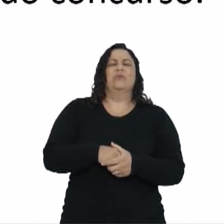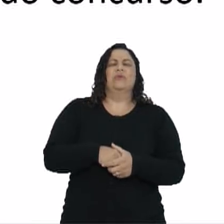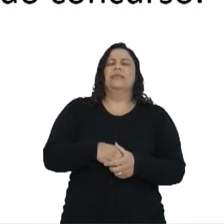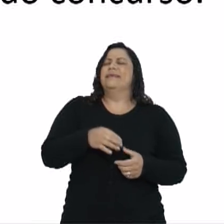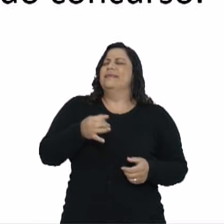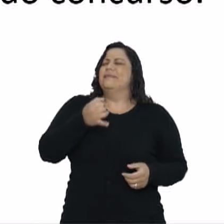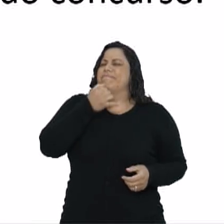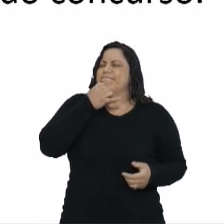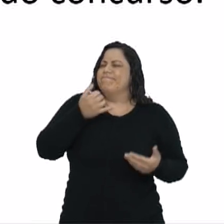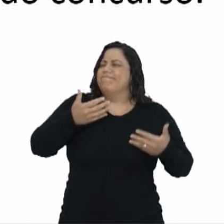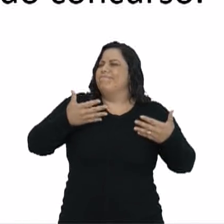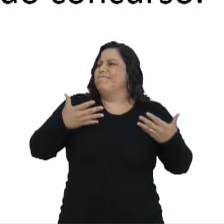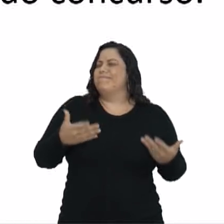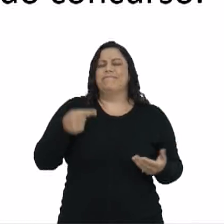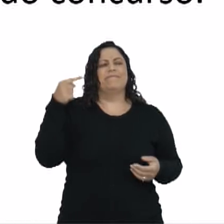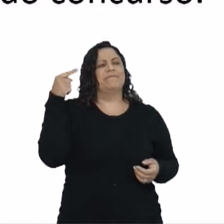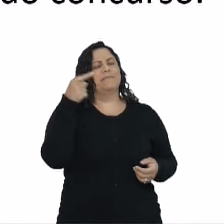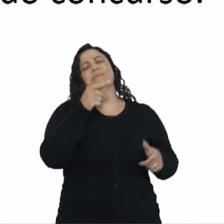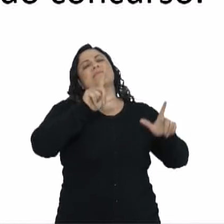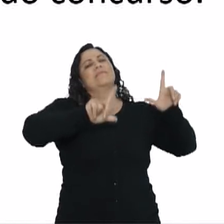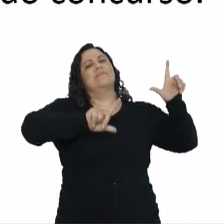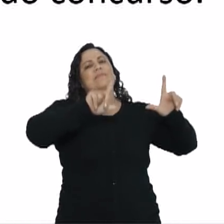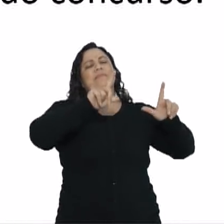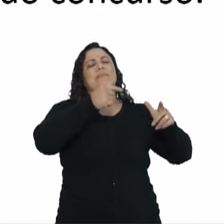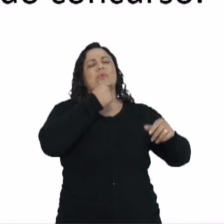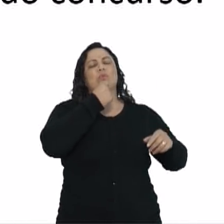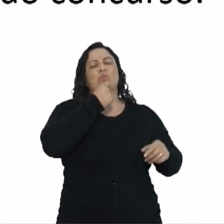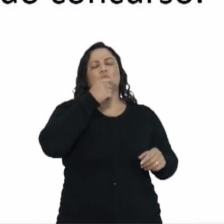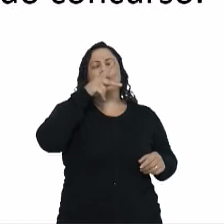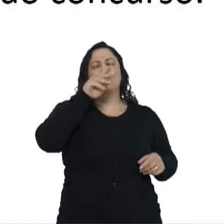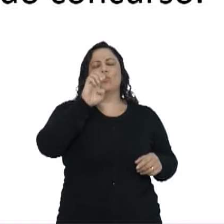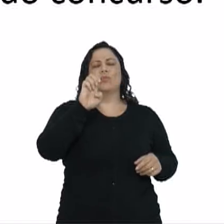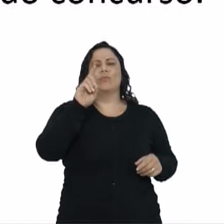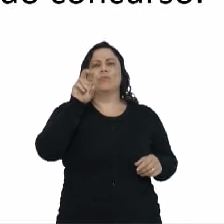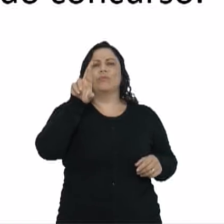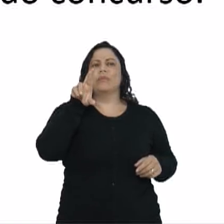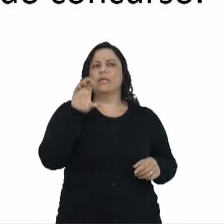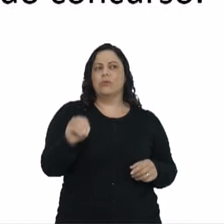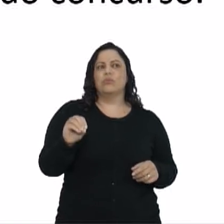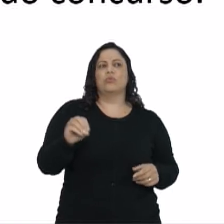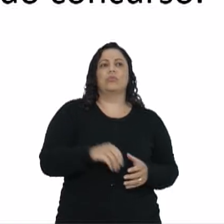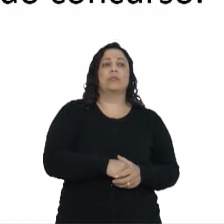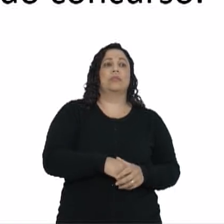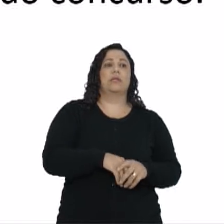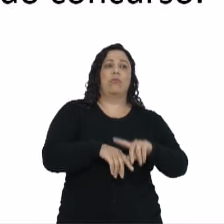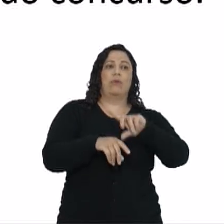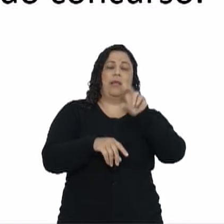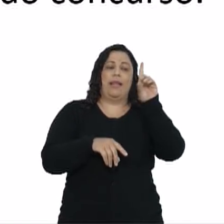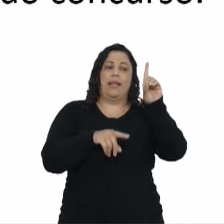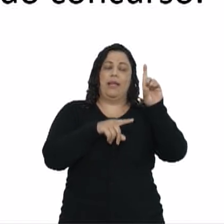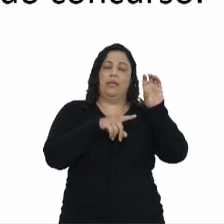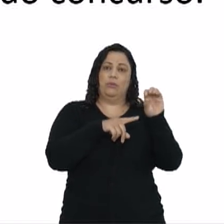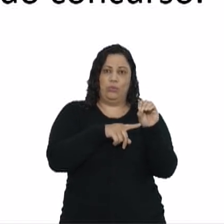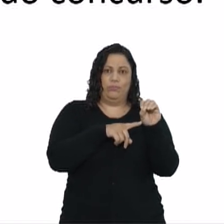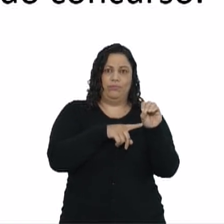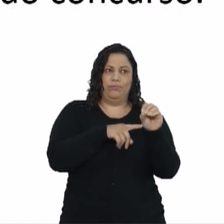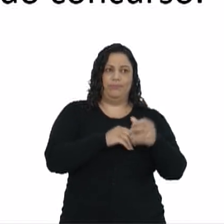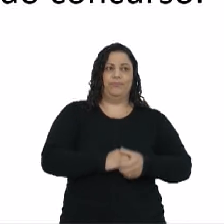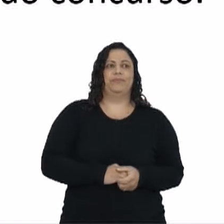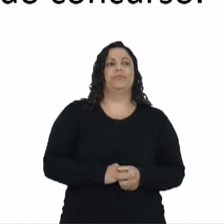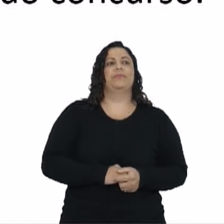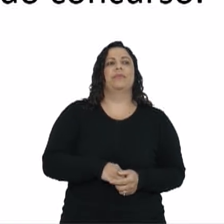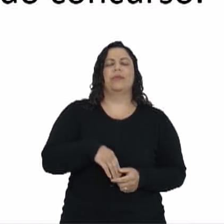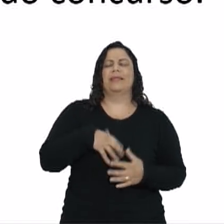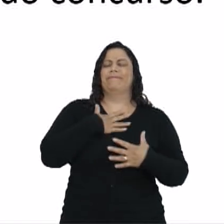descontentamento de Pedro, alienados nesse caso. Aflito, aflito com ou aflito